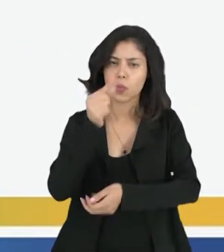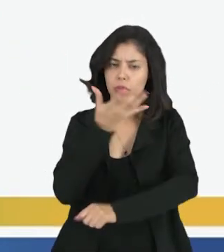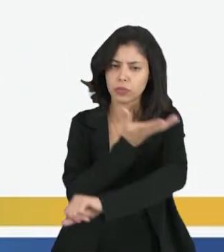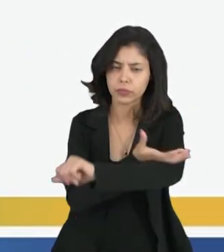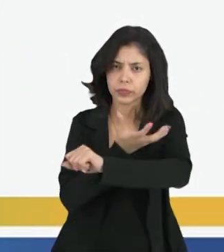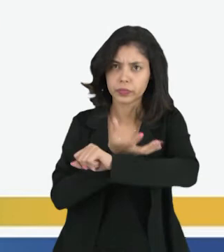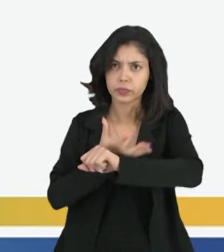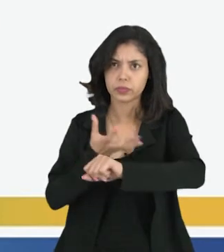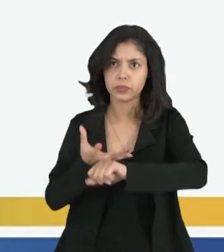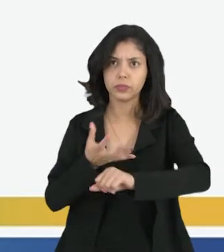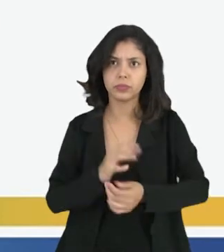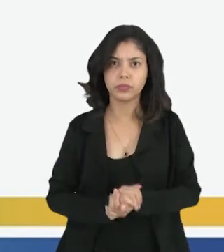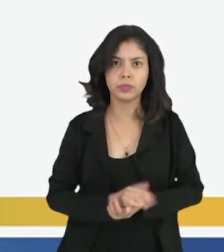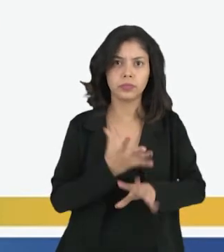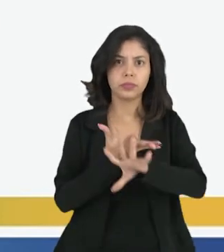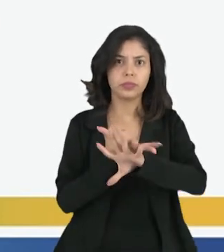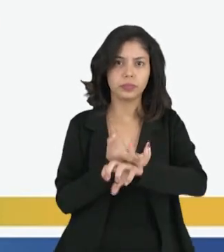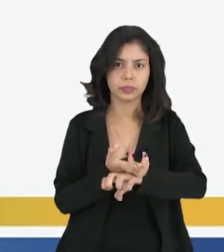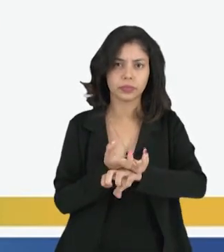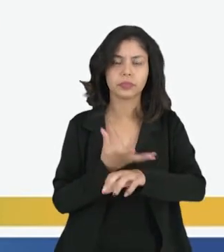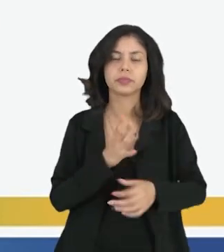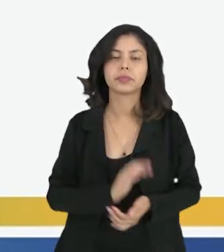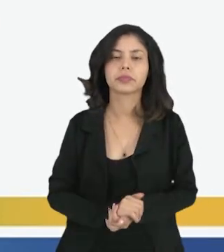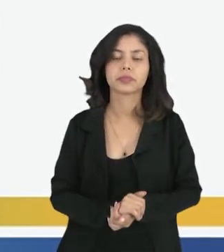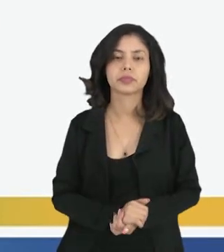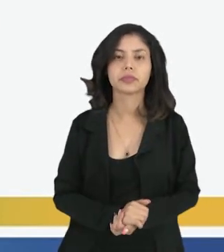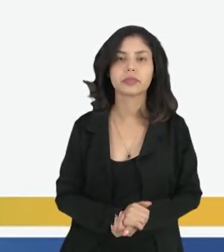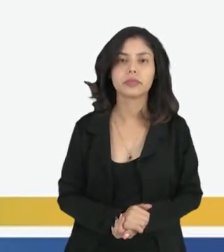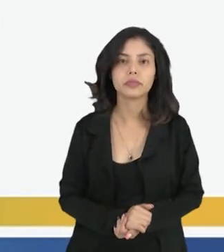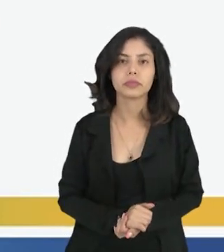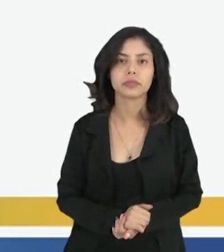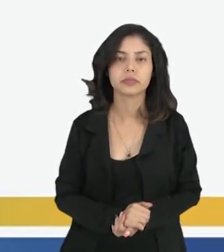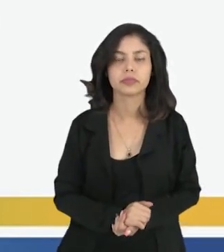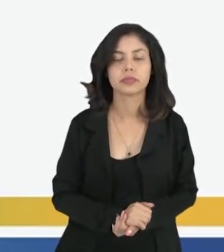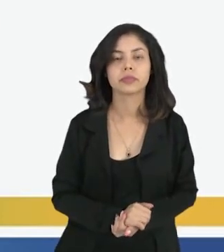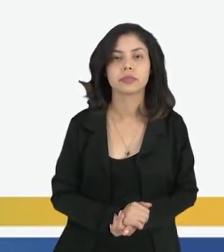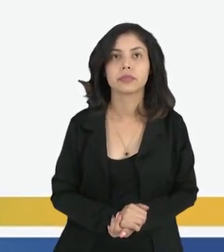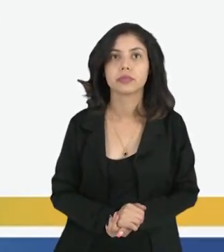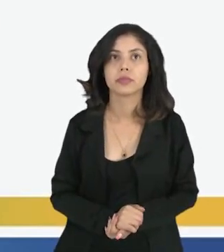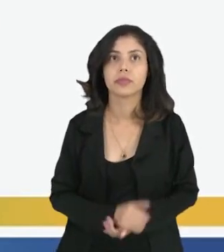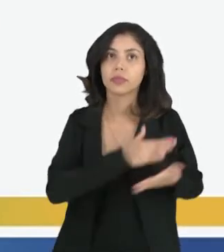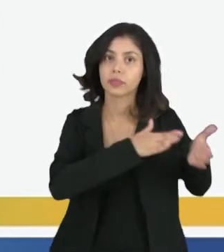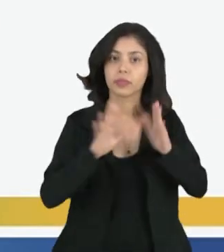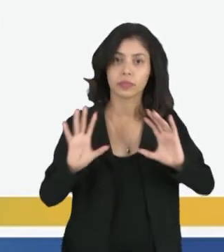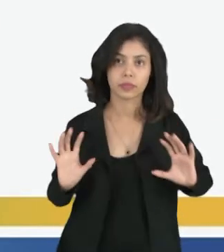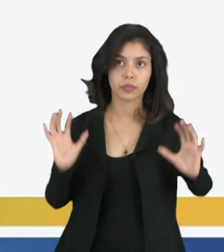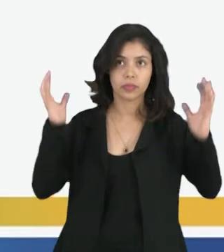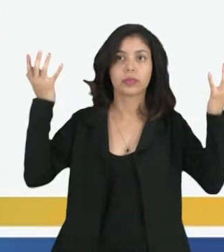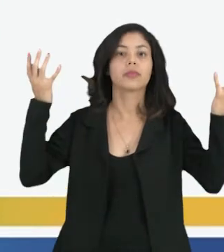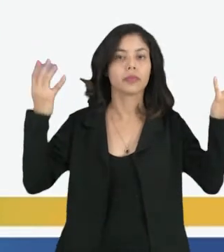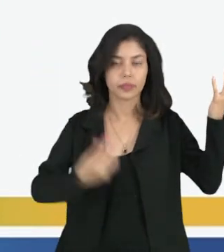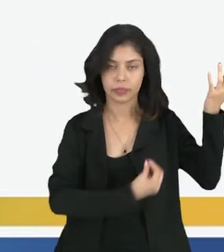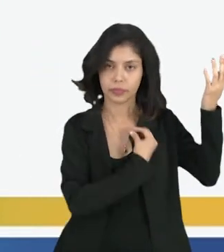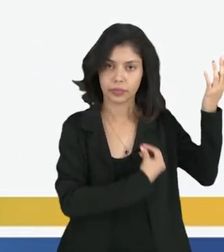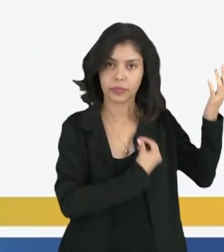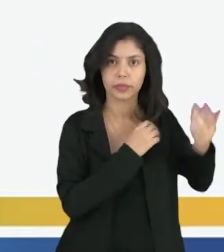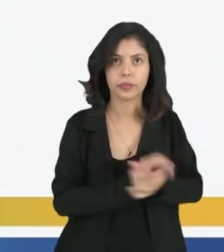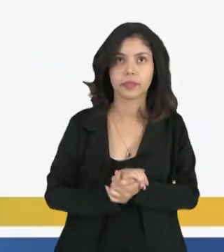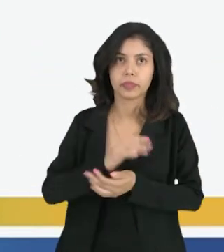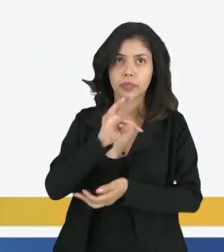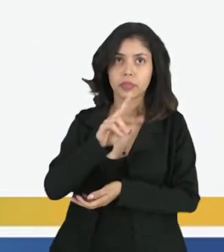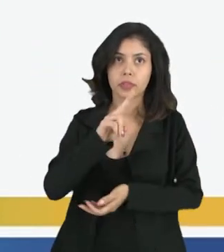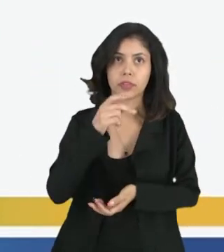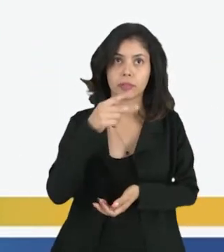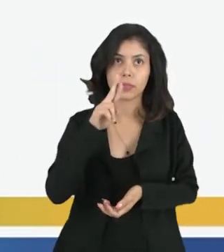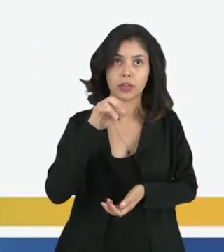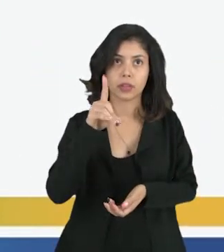vegetação de deserto. Isso eu estou me referindo à vegetação. Na parte do clima, eu tenho a presença do clima